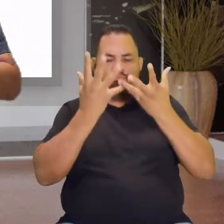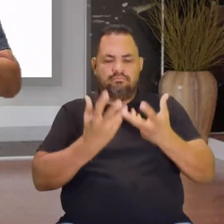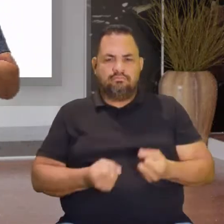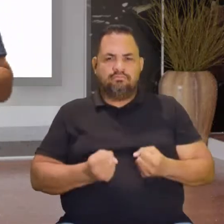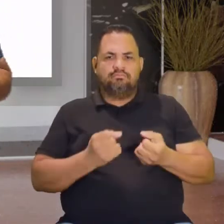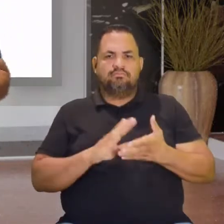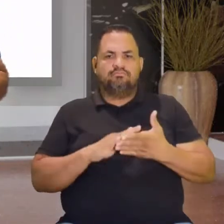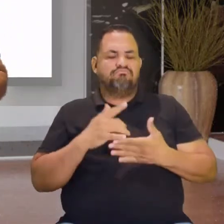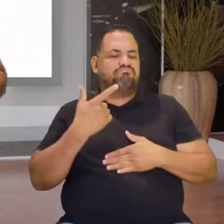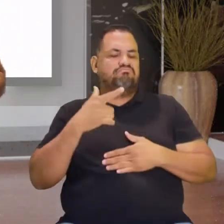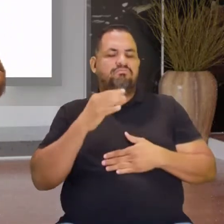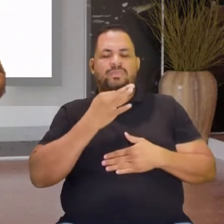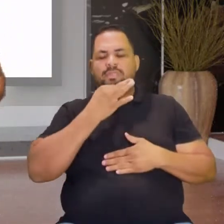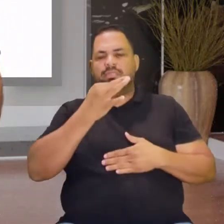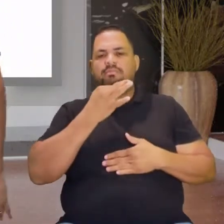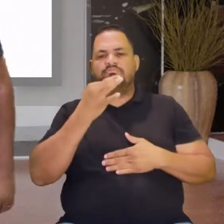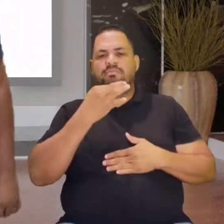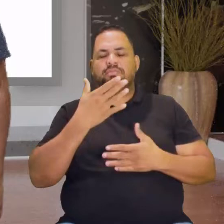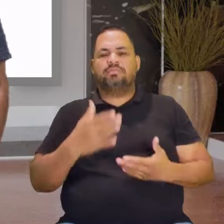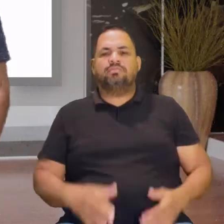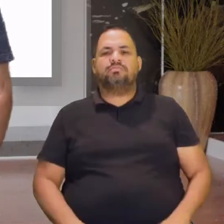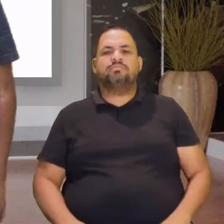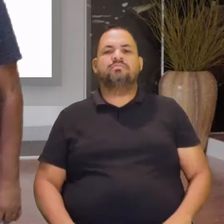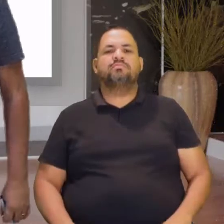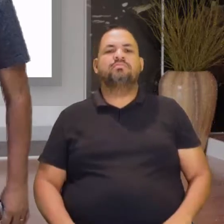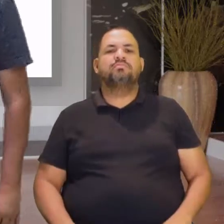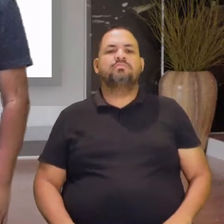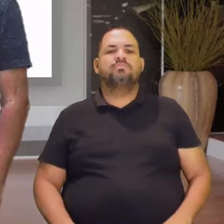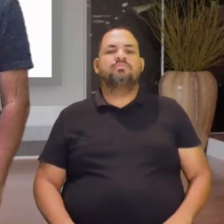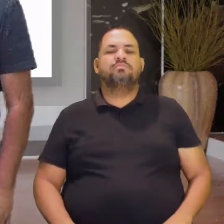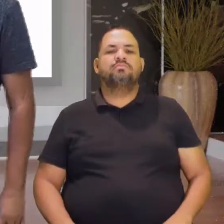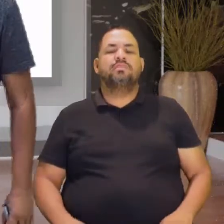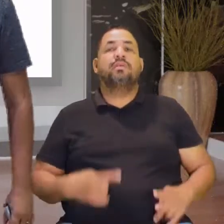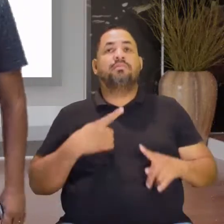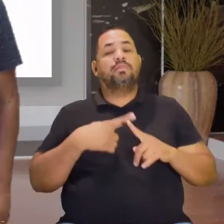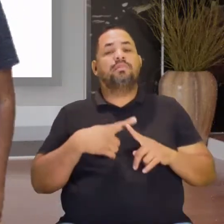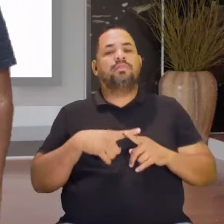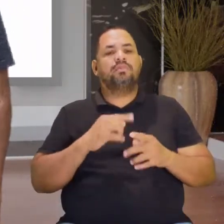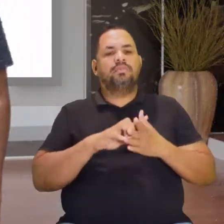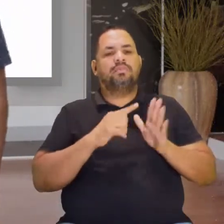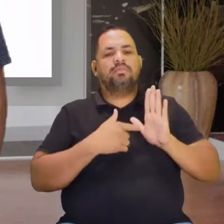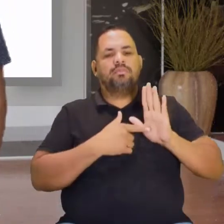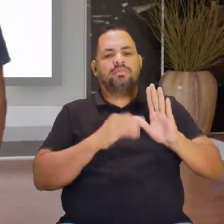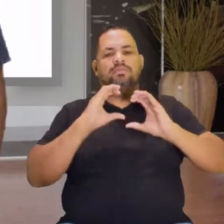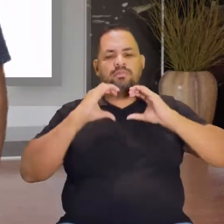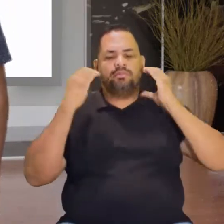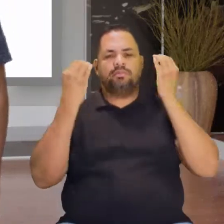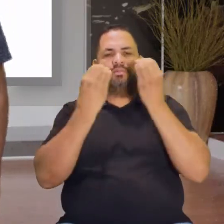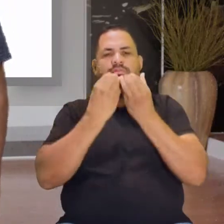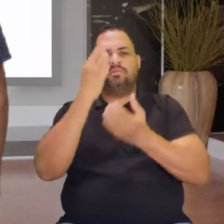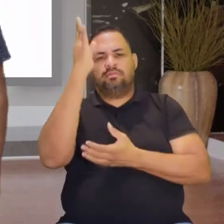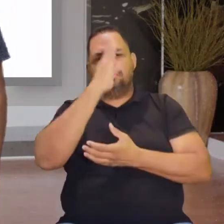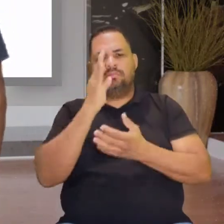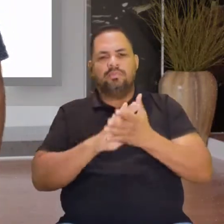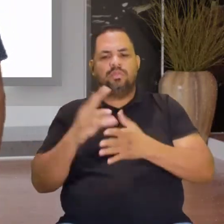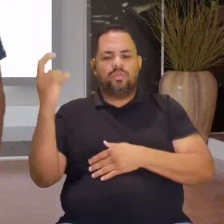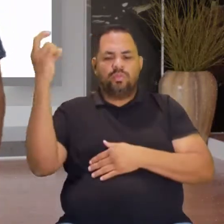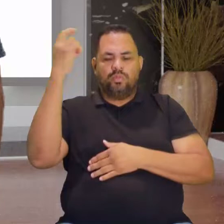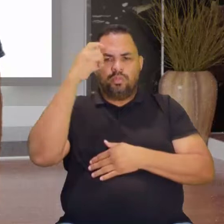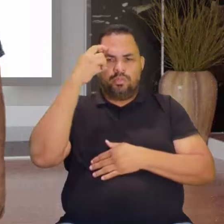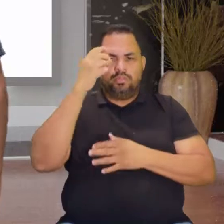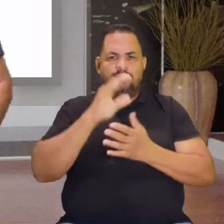com nenhuma crítica desfavorável. Até porque ele destacava a comunidade brasileira, né? Cultura brasileira,